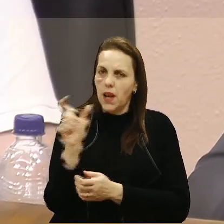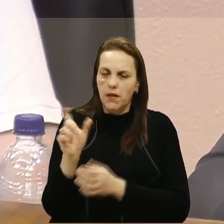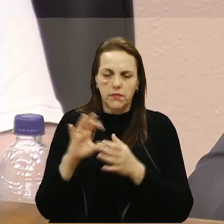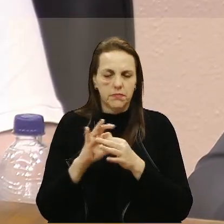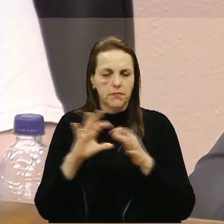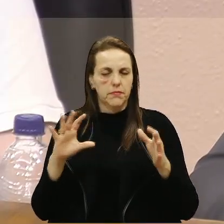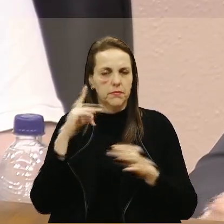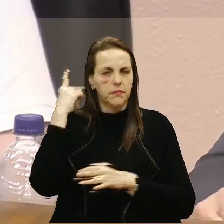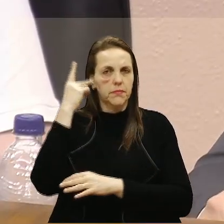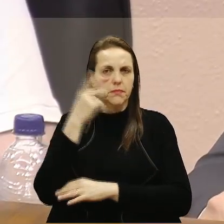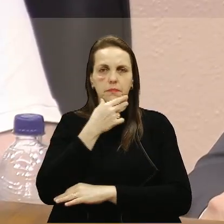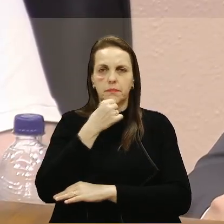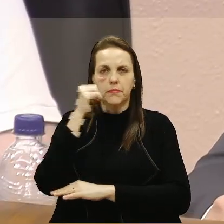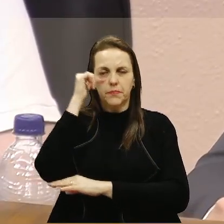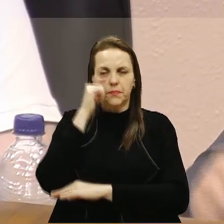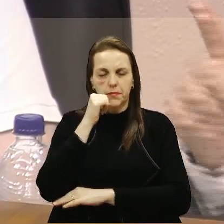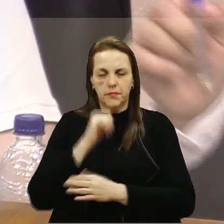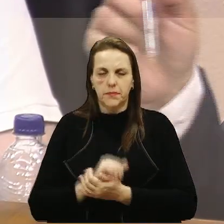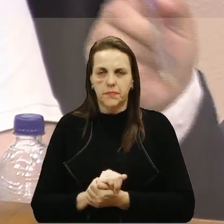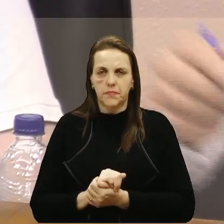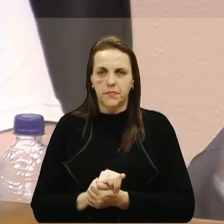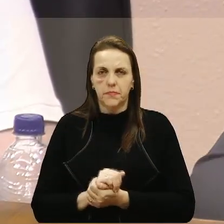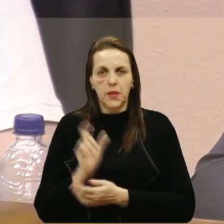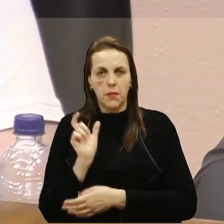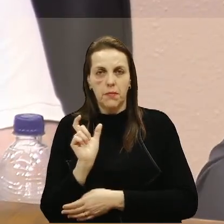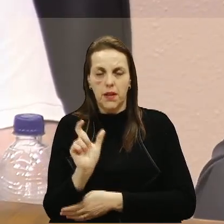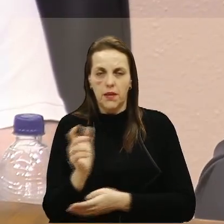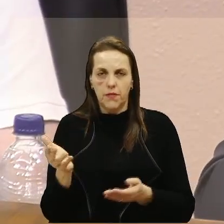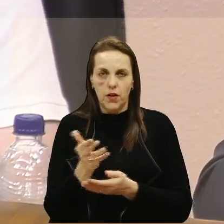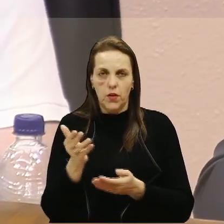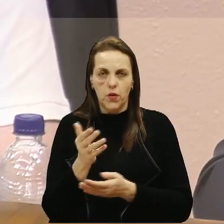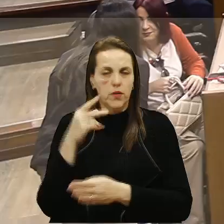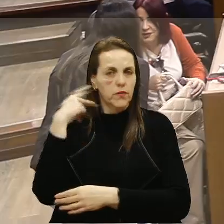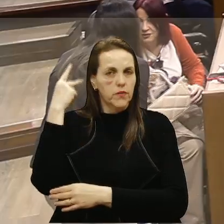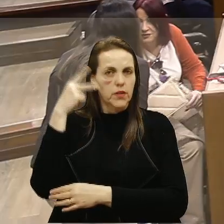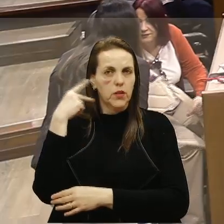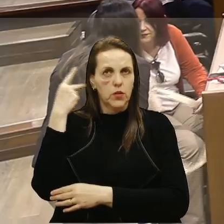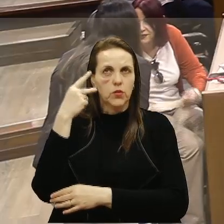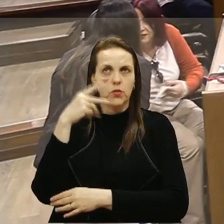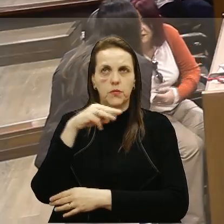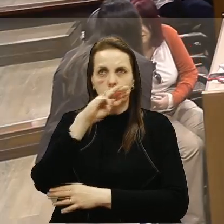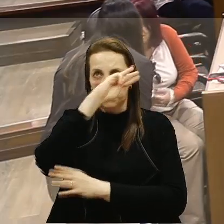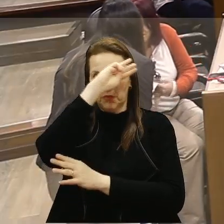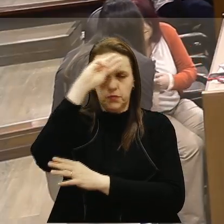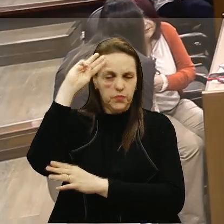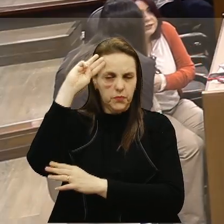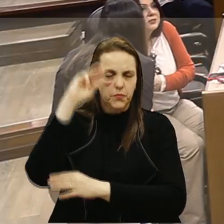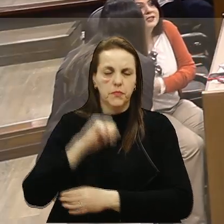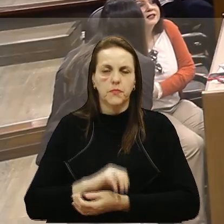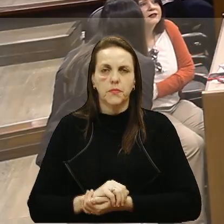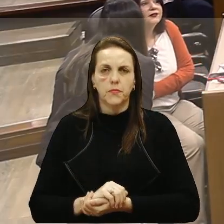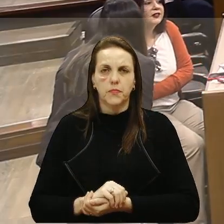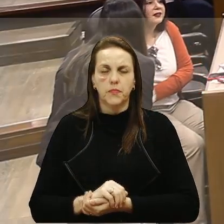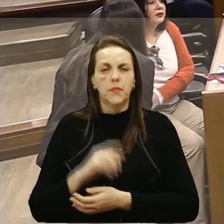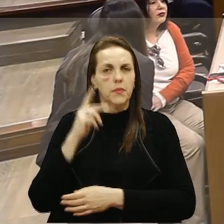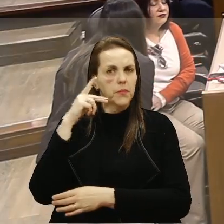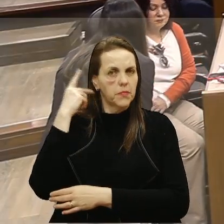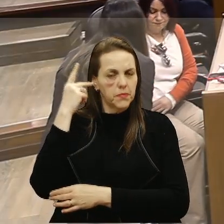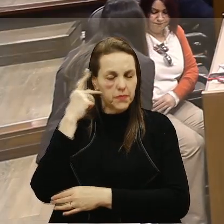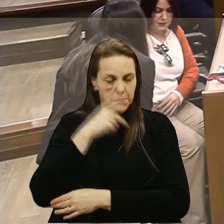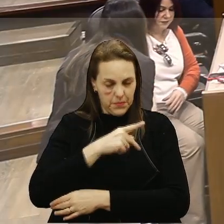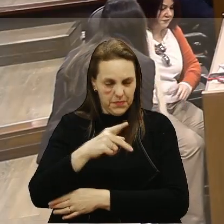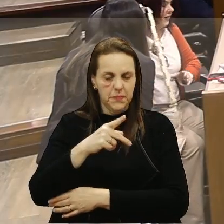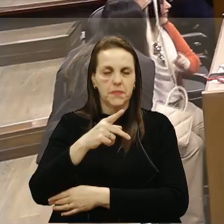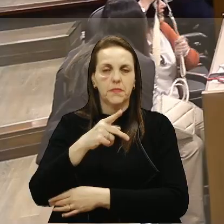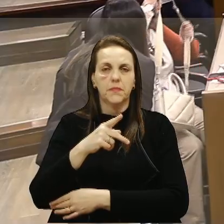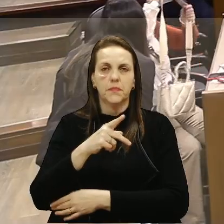das senhoras vereadoras e dos senhores vereadores. Peço a palavra, presidente. Com a palavra, vereador Juliano Valim. Presidente, meu voto de pesar vai a